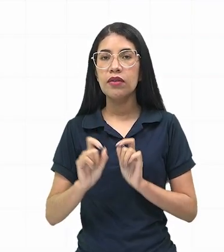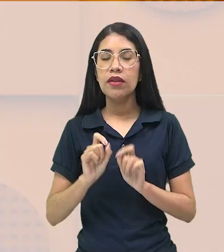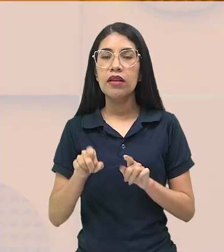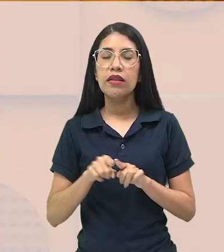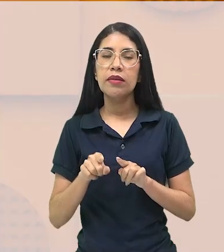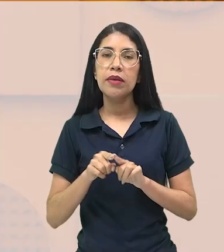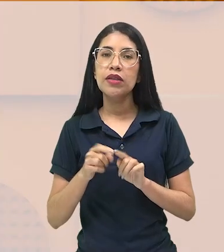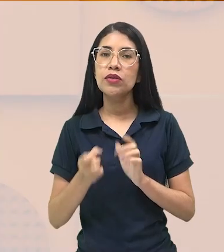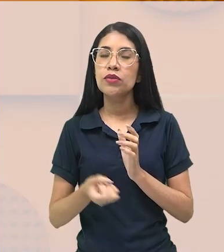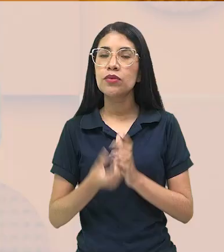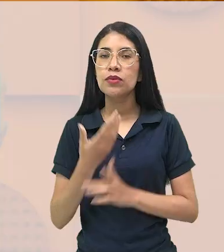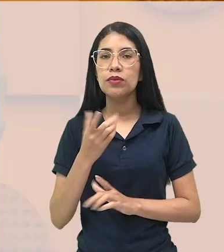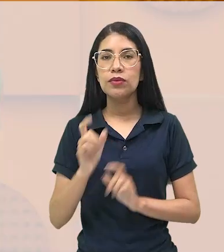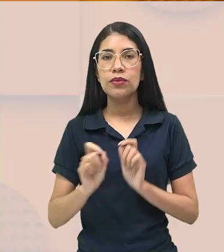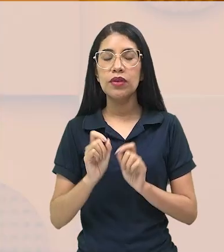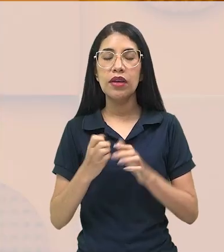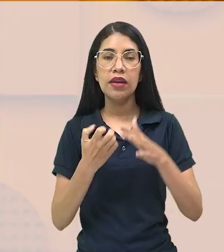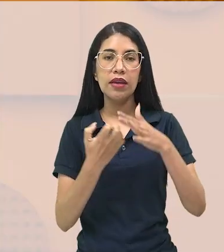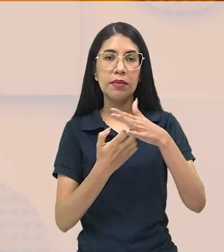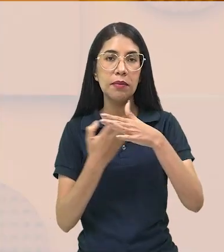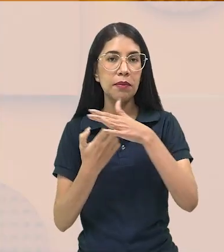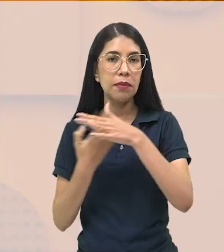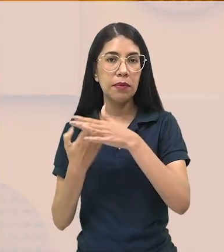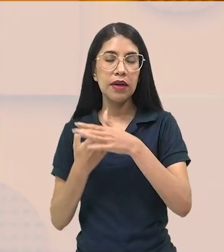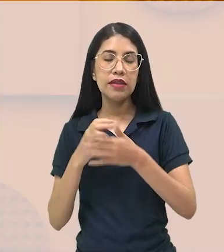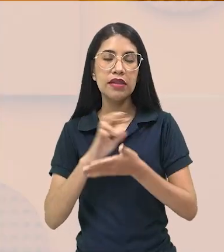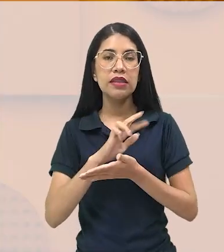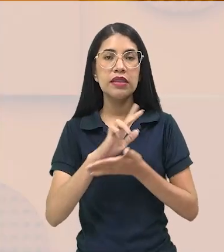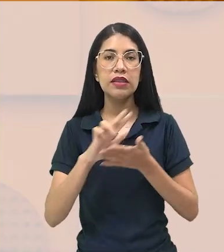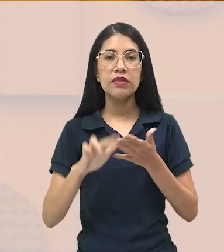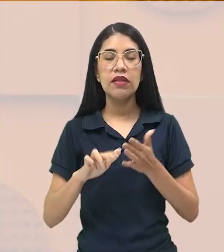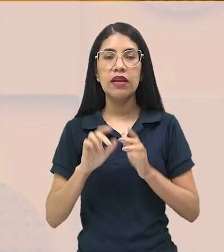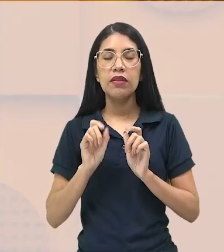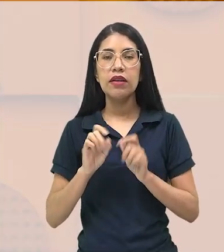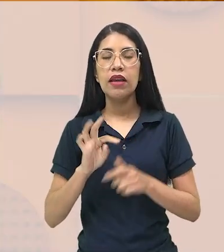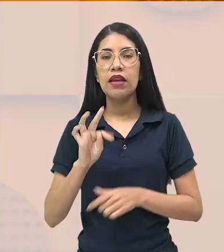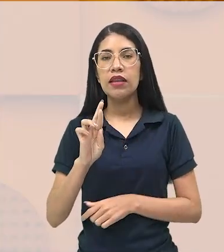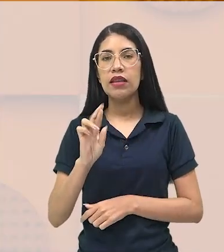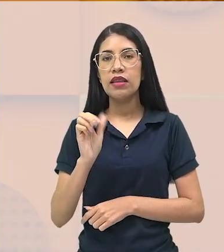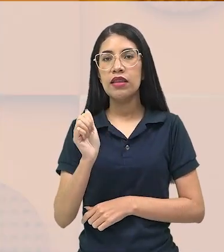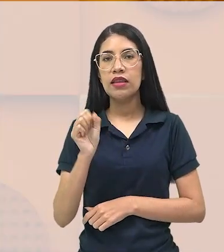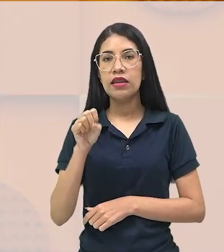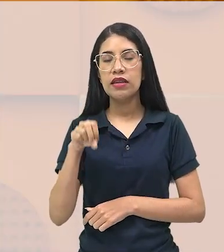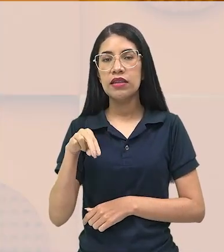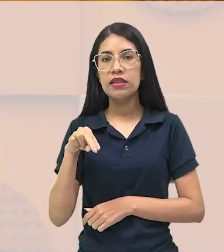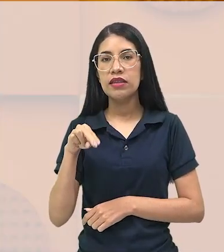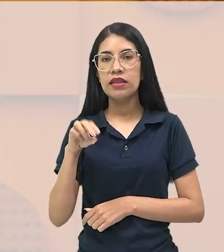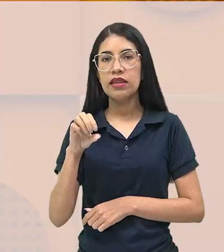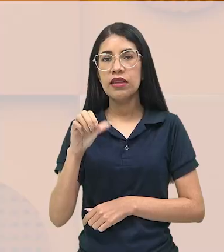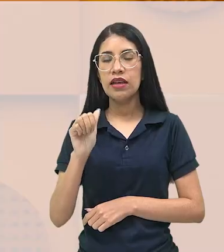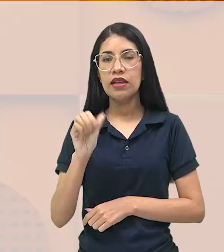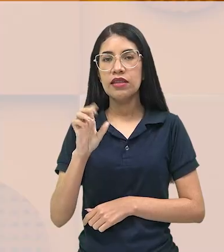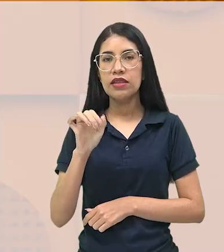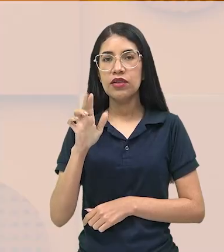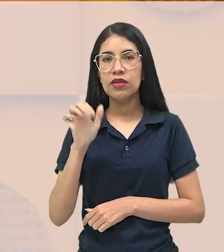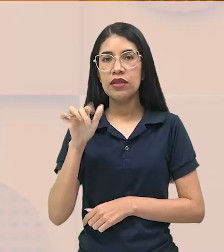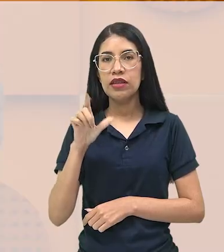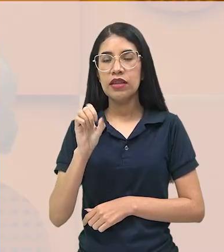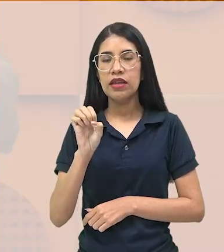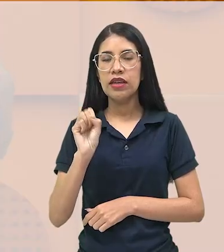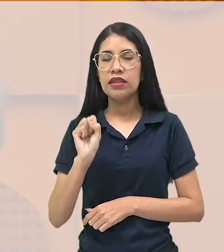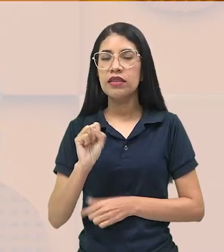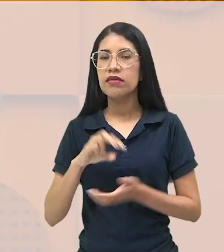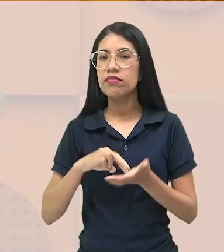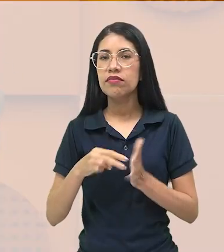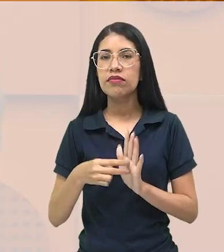o aparecimento de empresas chamadas de transnacionais. Professor, o que são essas